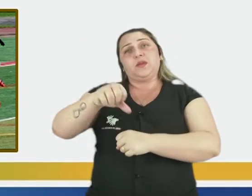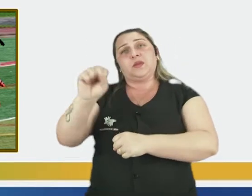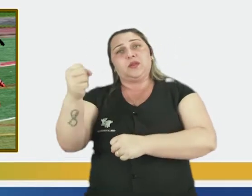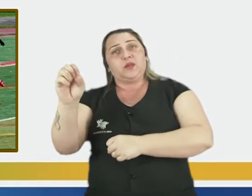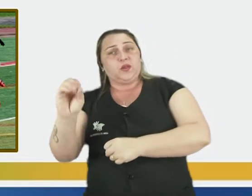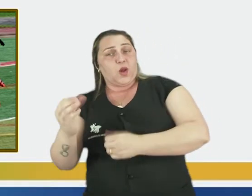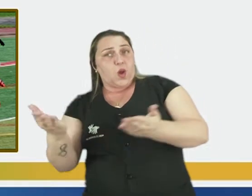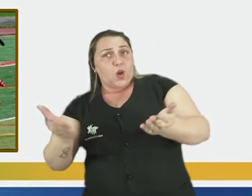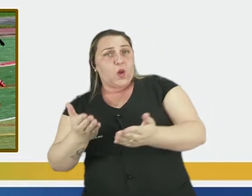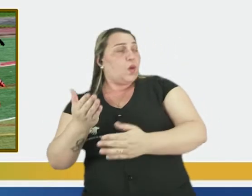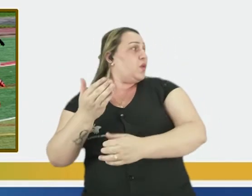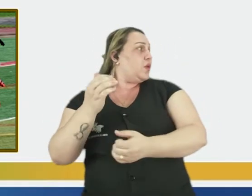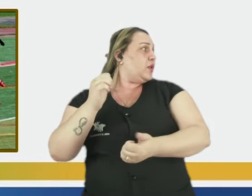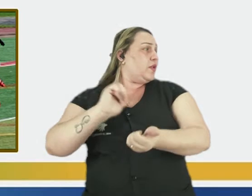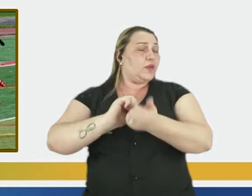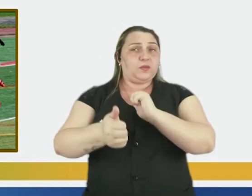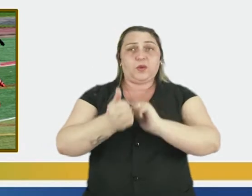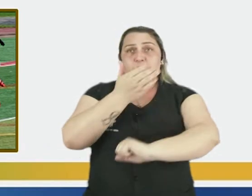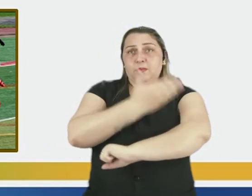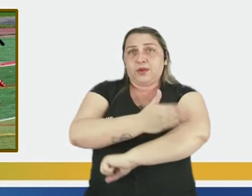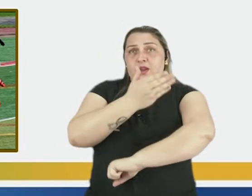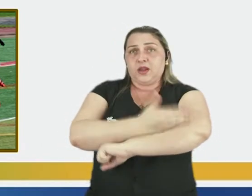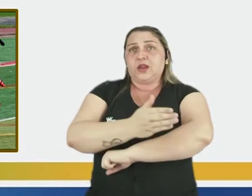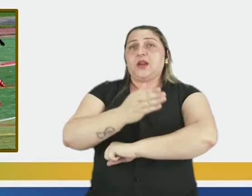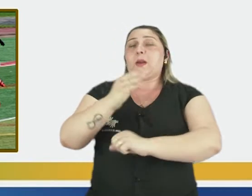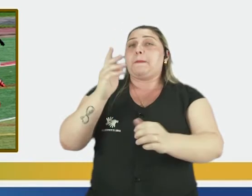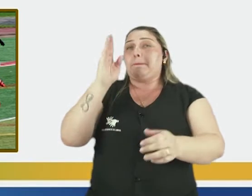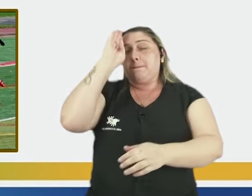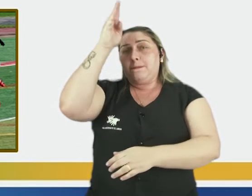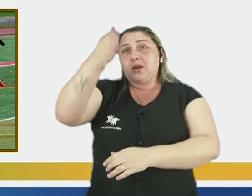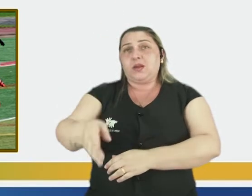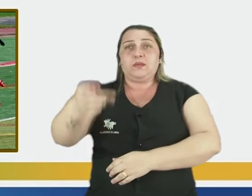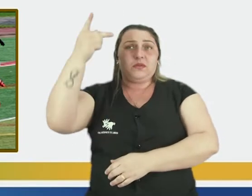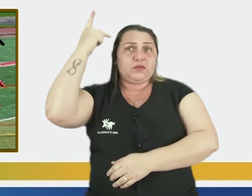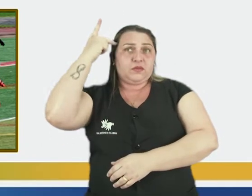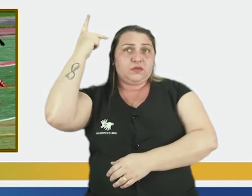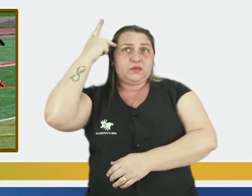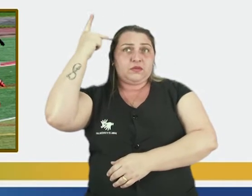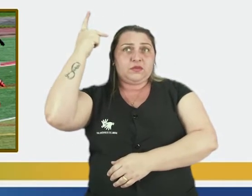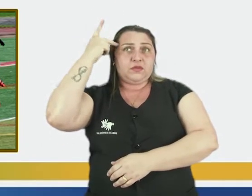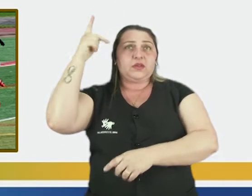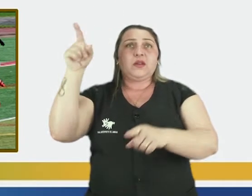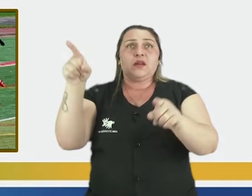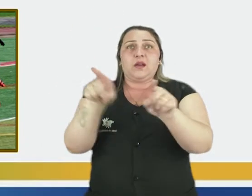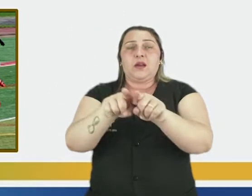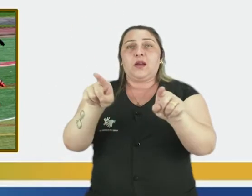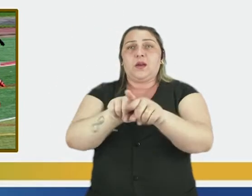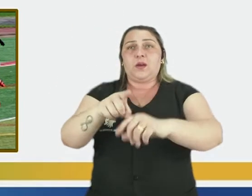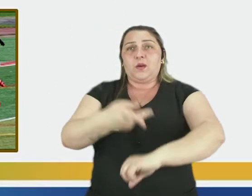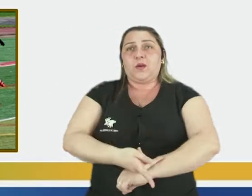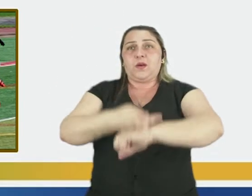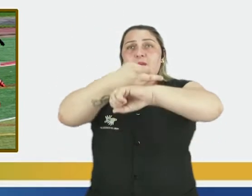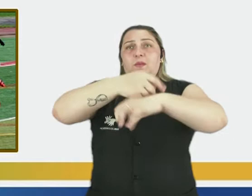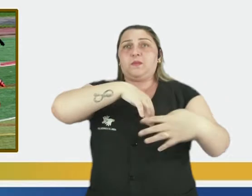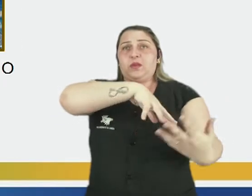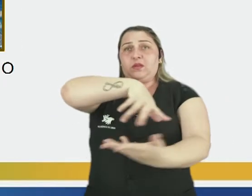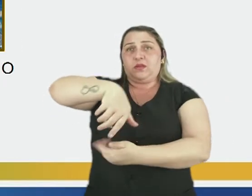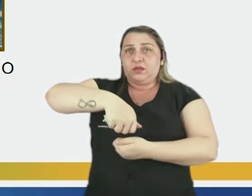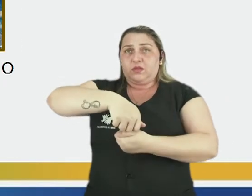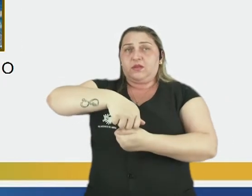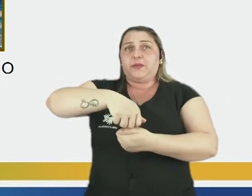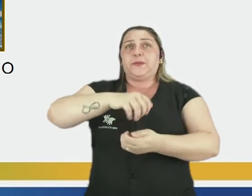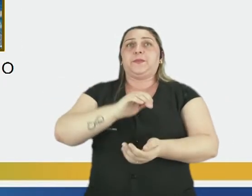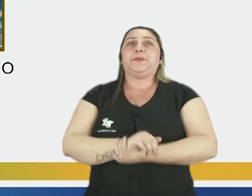esporte praticado no país, principalmente em São Paulo, havendo inclusive um campeonato brasileiro de frisbee,